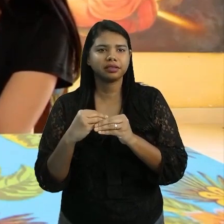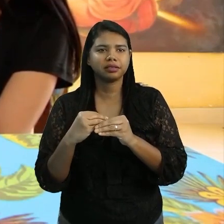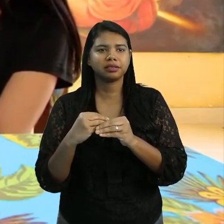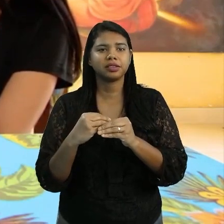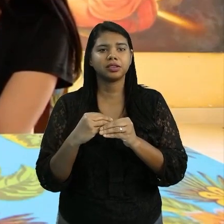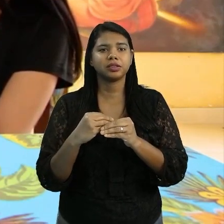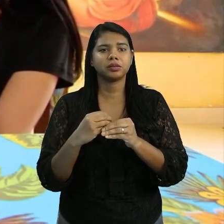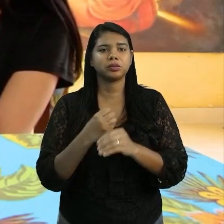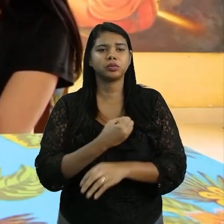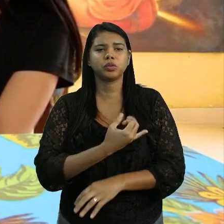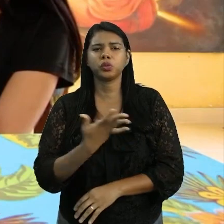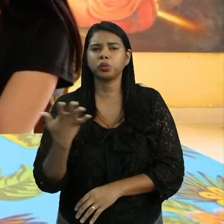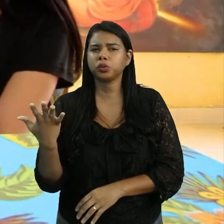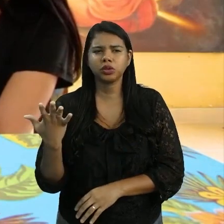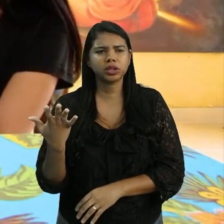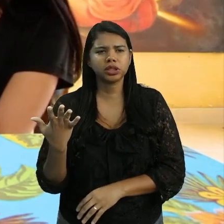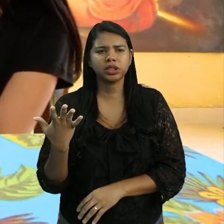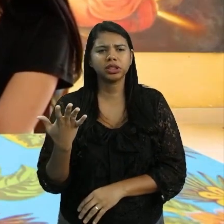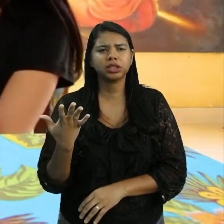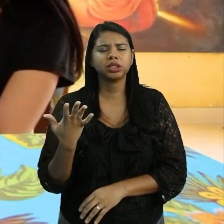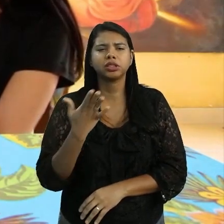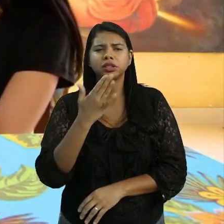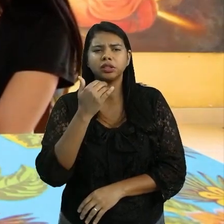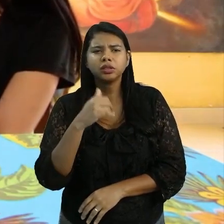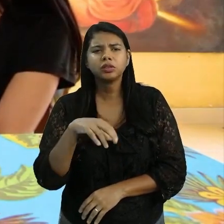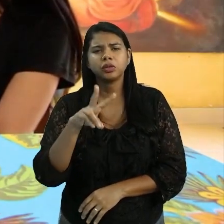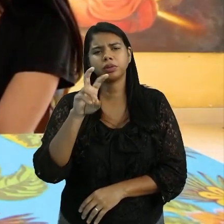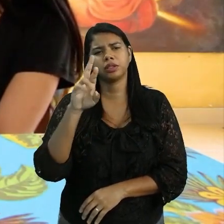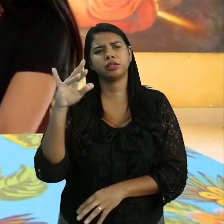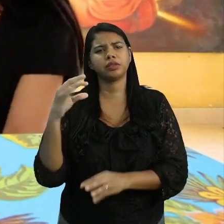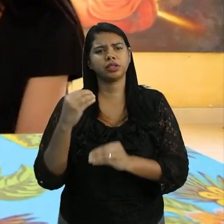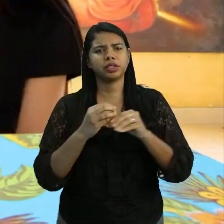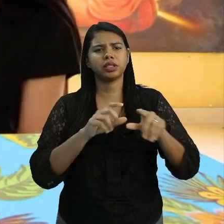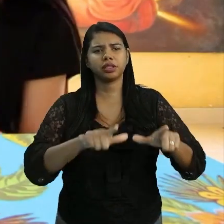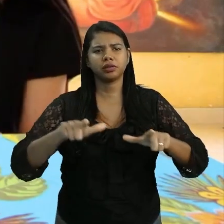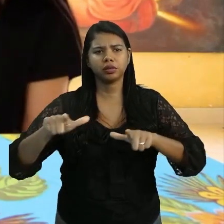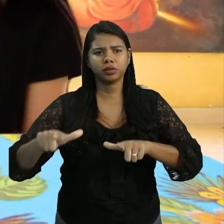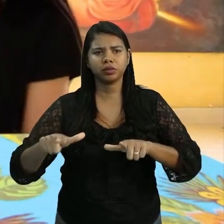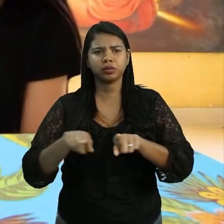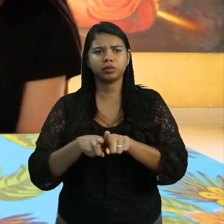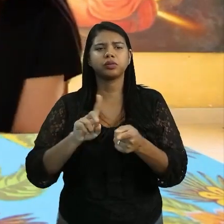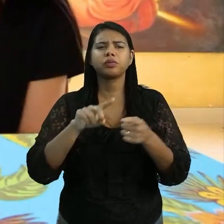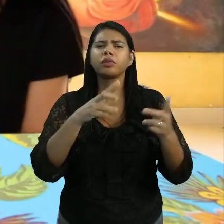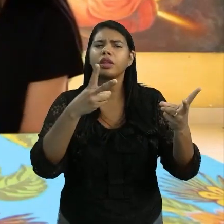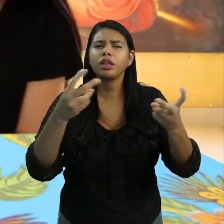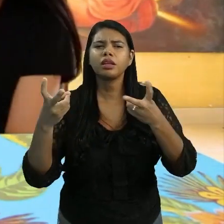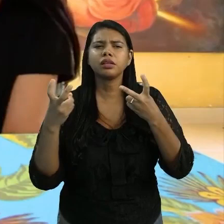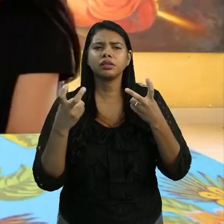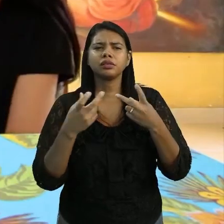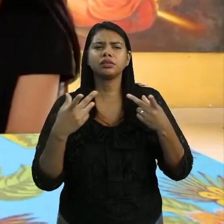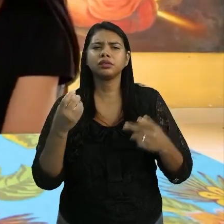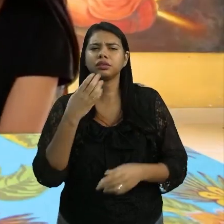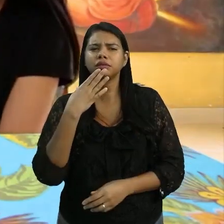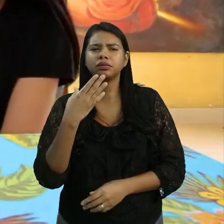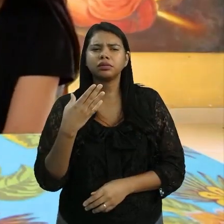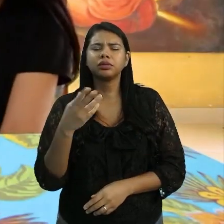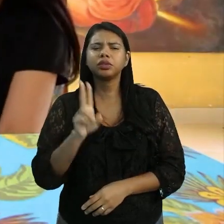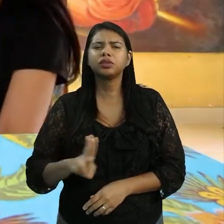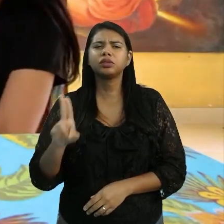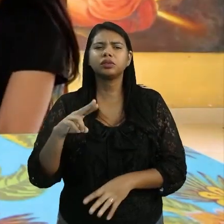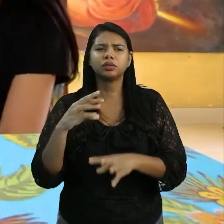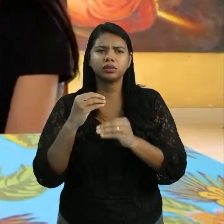Então, muitas folhas, muitos vegetais que a gente utiliza no cardápio do restaurante e